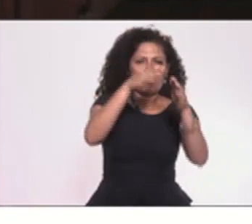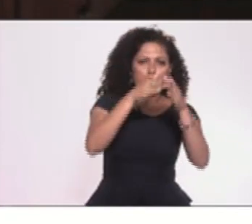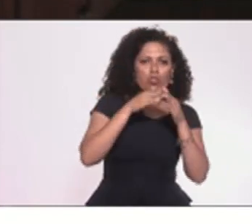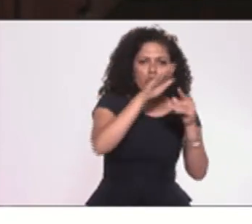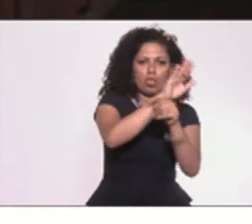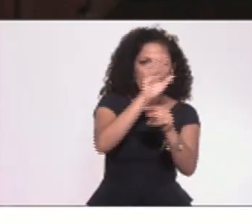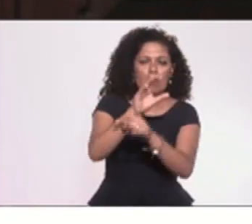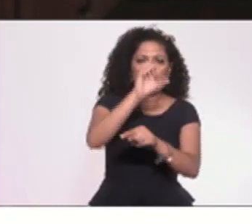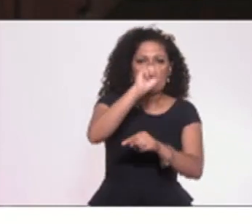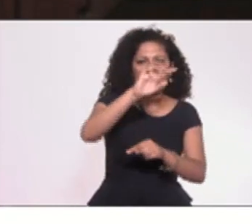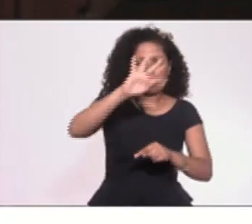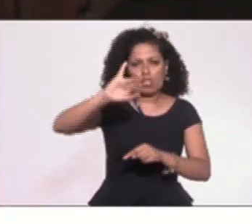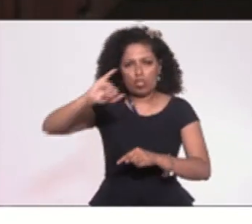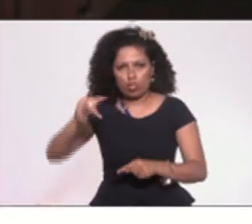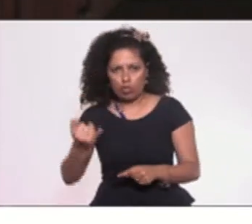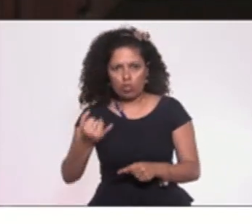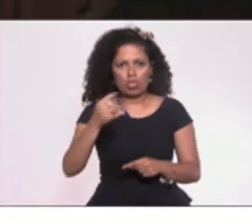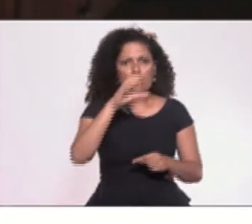STJ